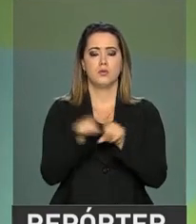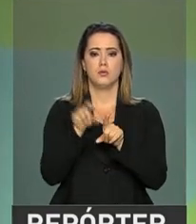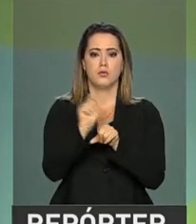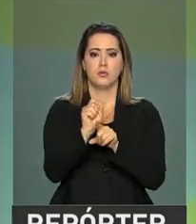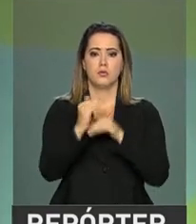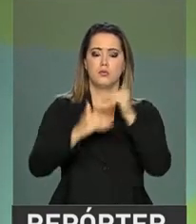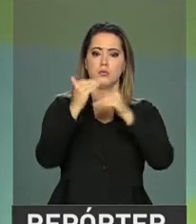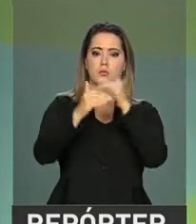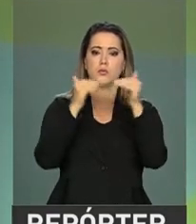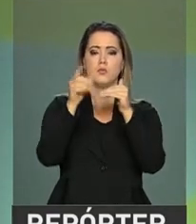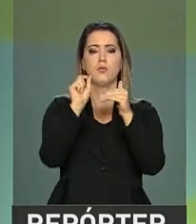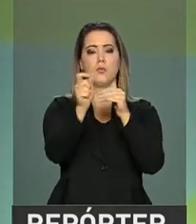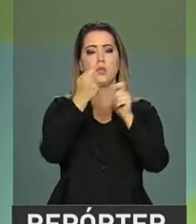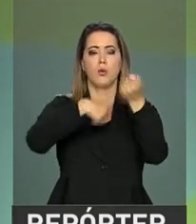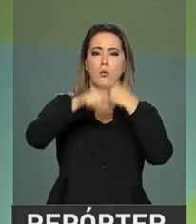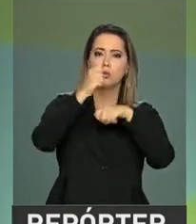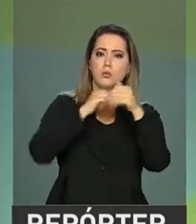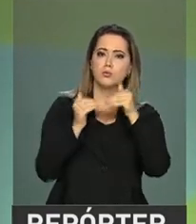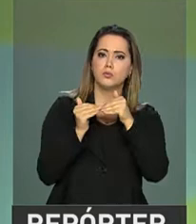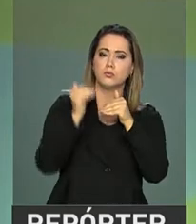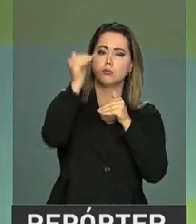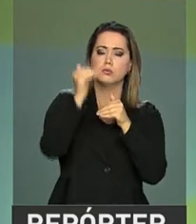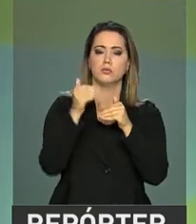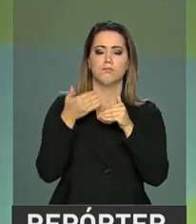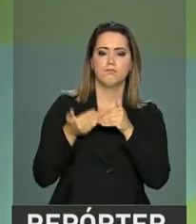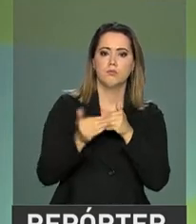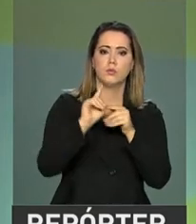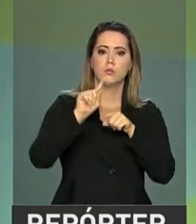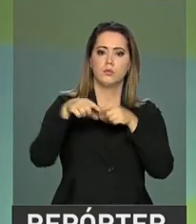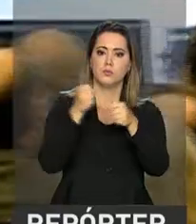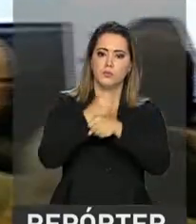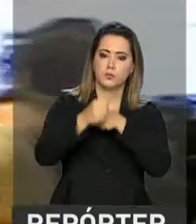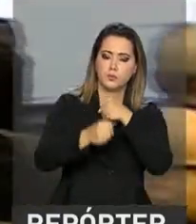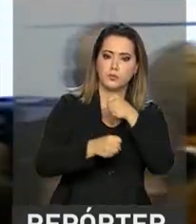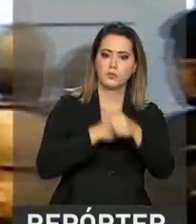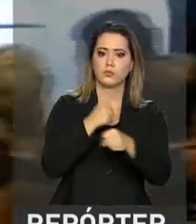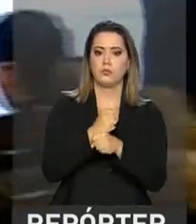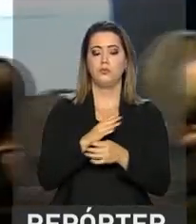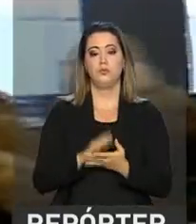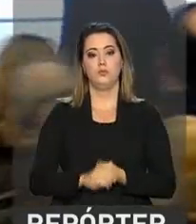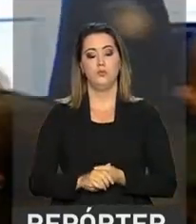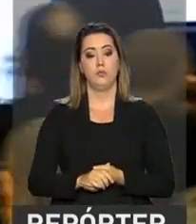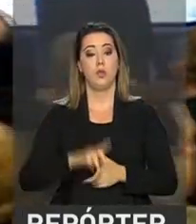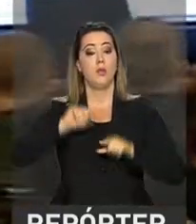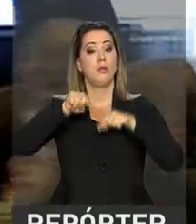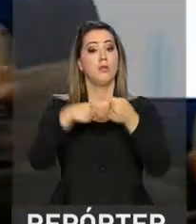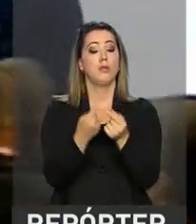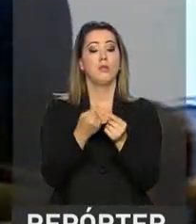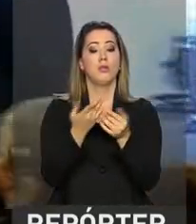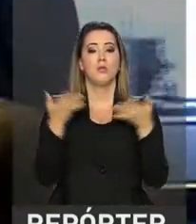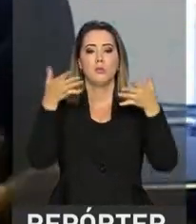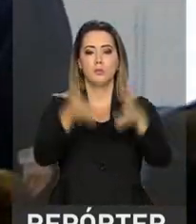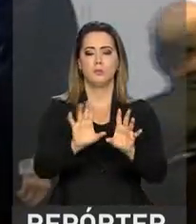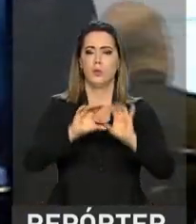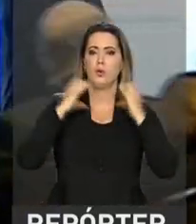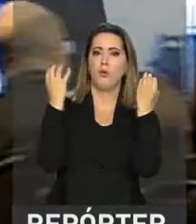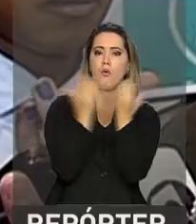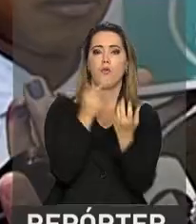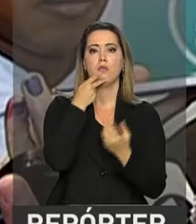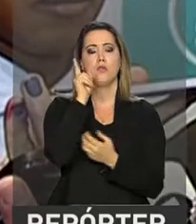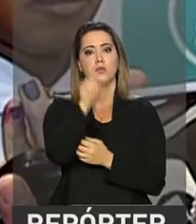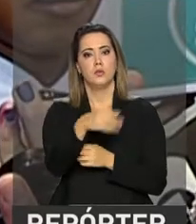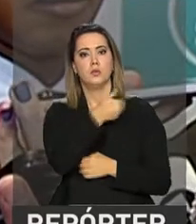criar um ciclo de crescimento sustentado nos próximos anos depois de participar do congresso o ministro afirmou que o governo